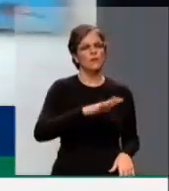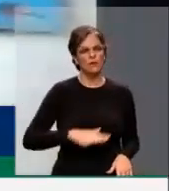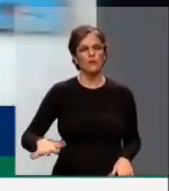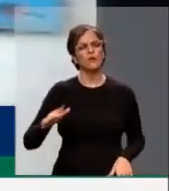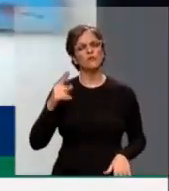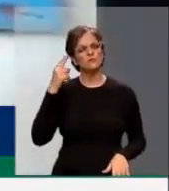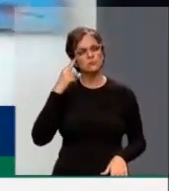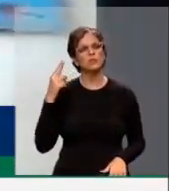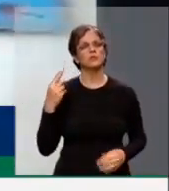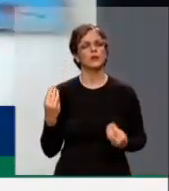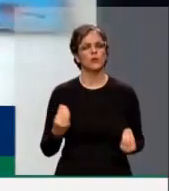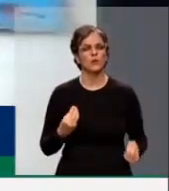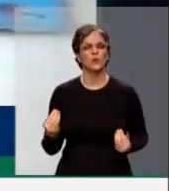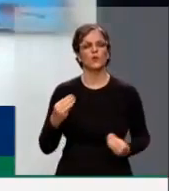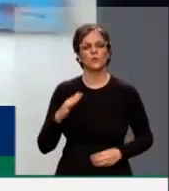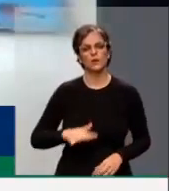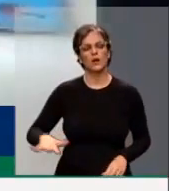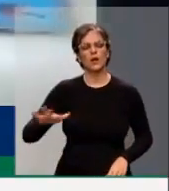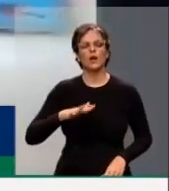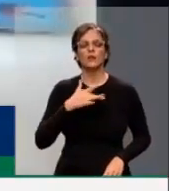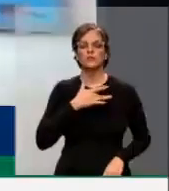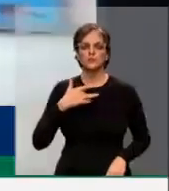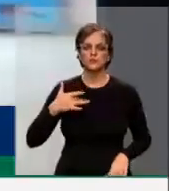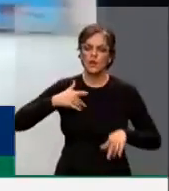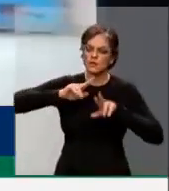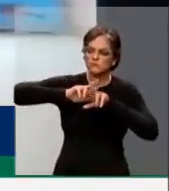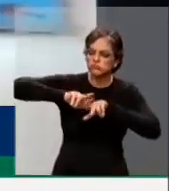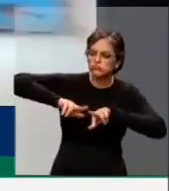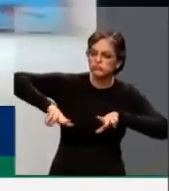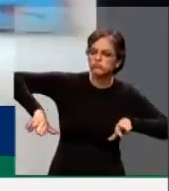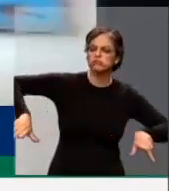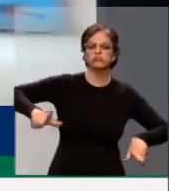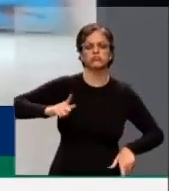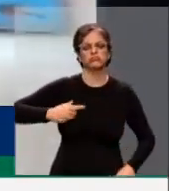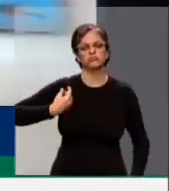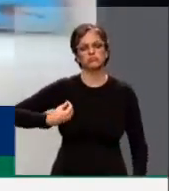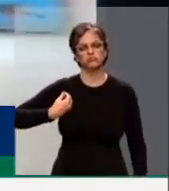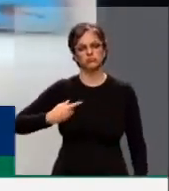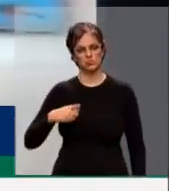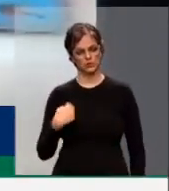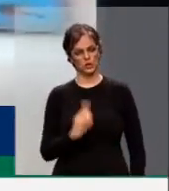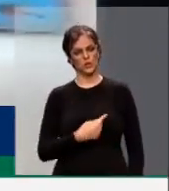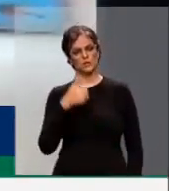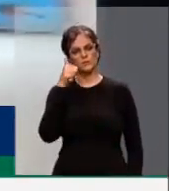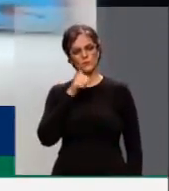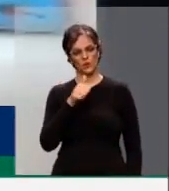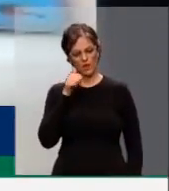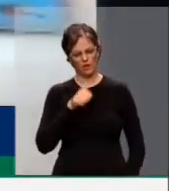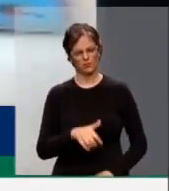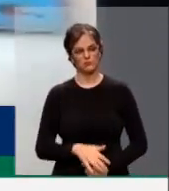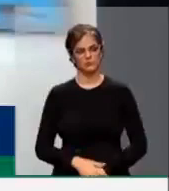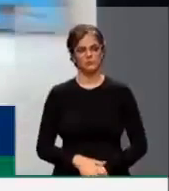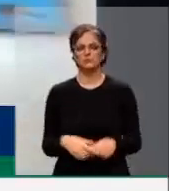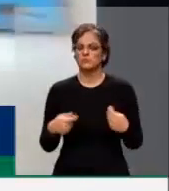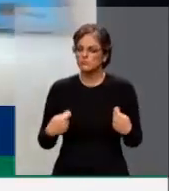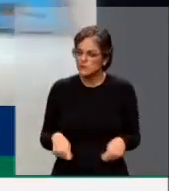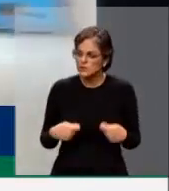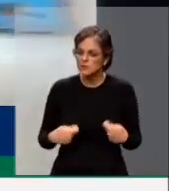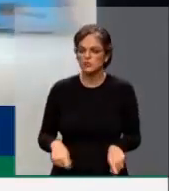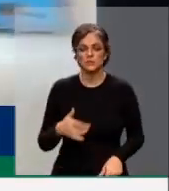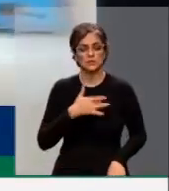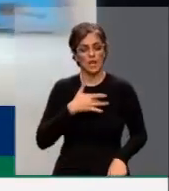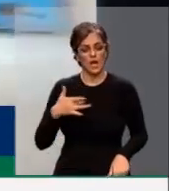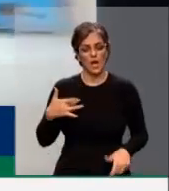da formação de saúde, pensar na diversidade, na pluralidade que somos nós mulheres, né, precisa adequar a saúde